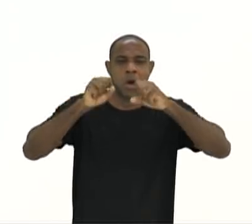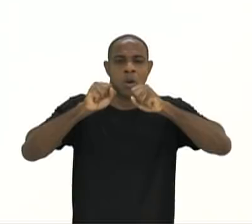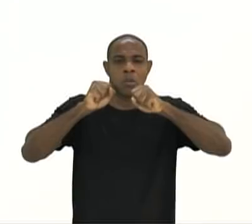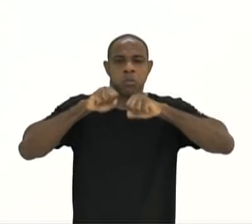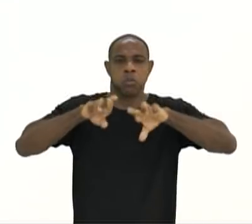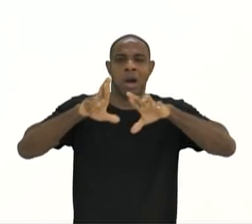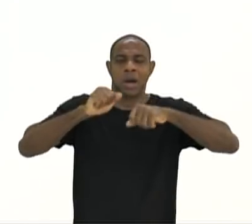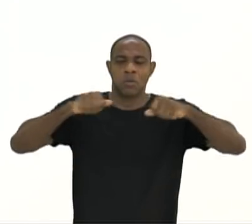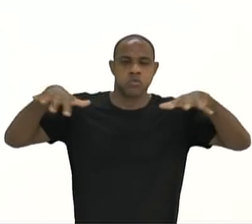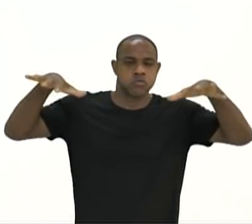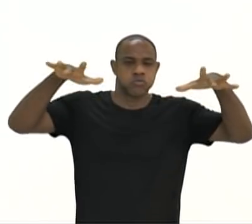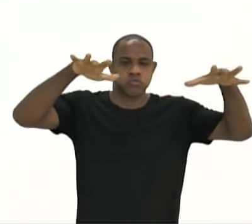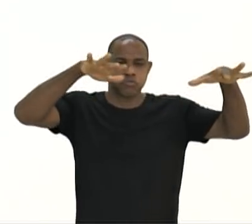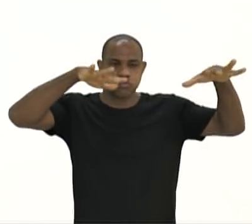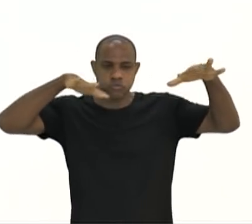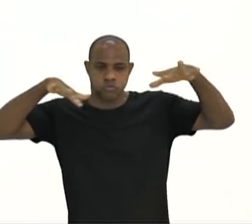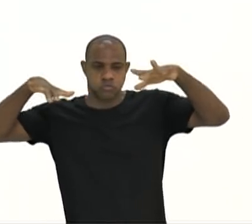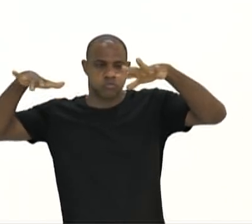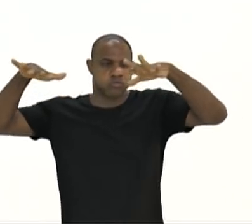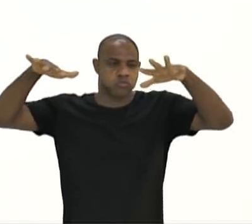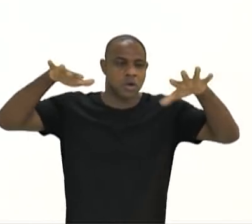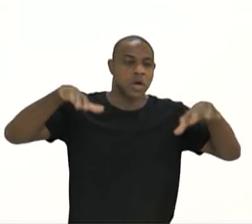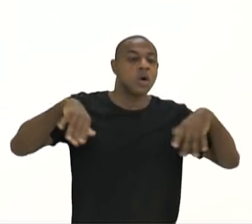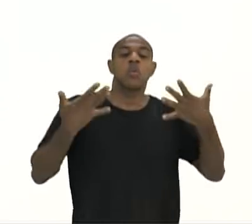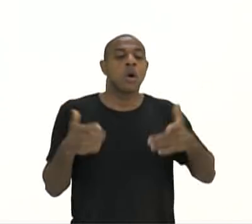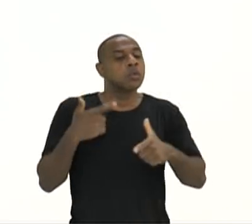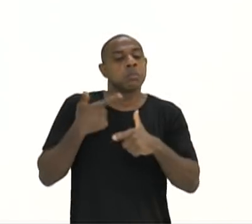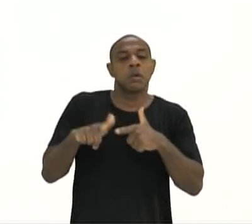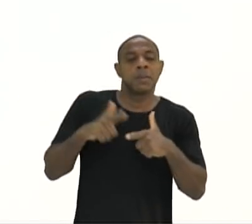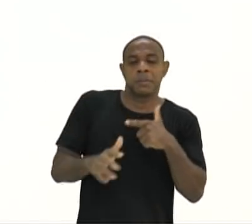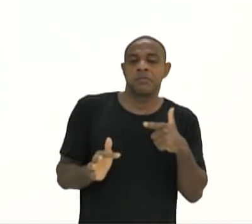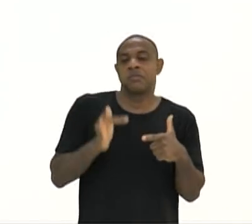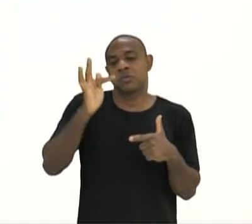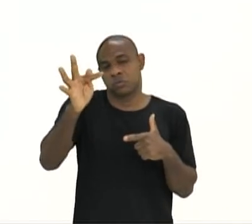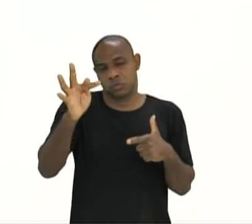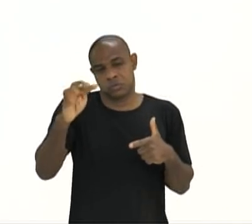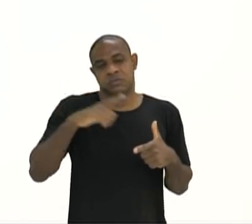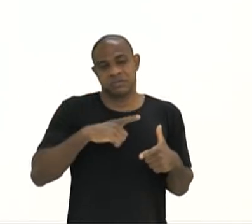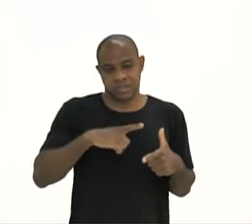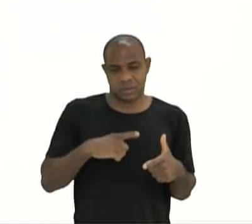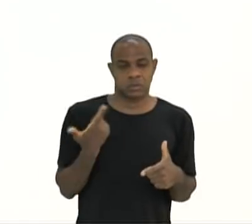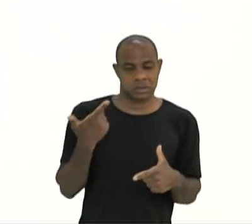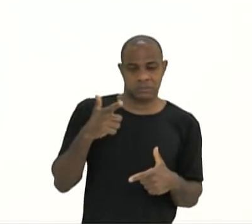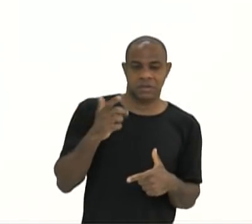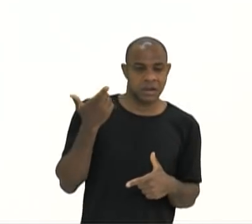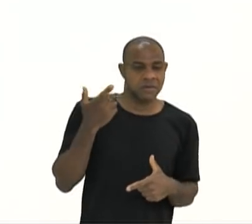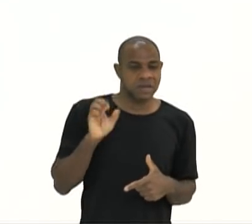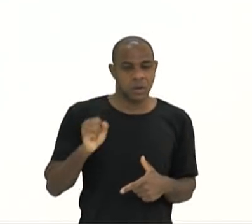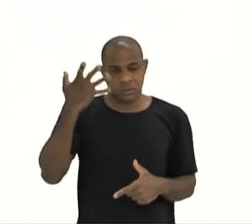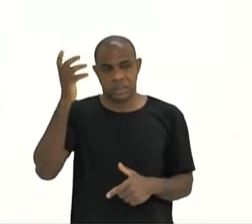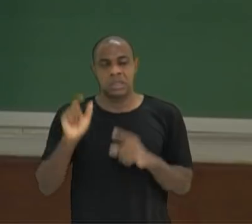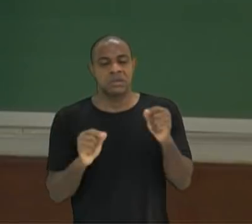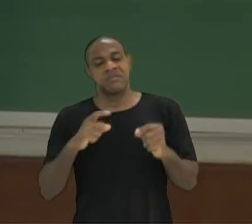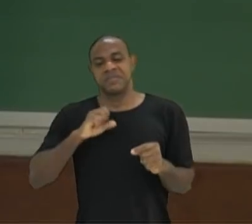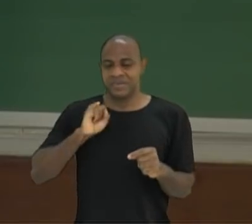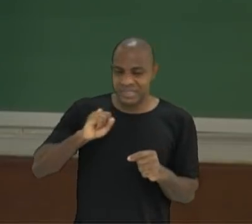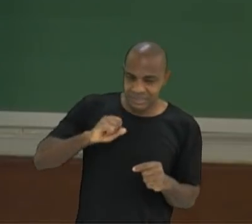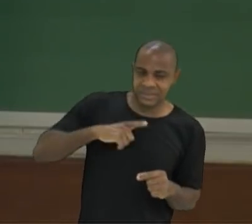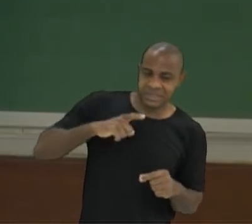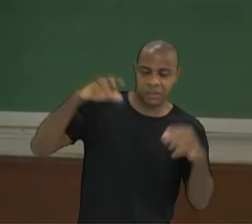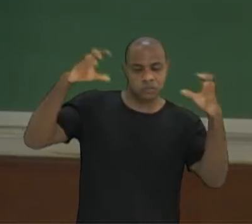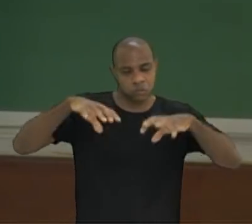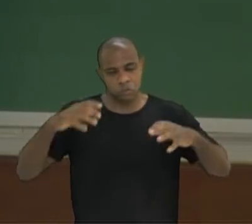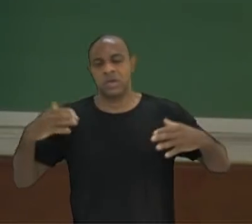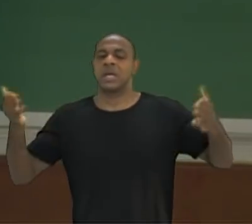se deslocando e quais serão as consequências disso para nós nos próximos dias. Então, se vai haver chuva, se vai